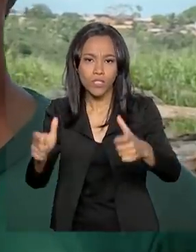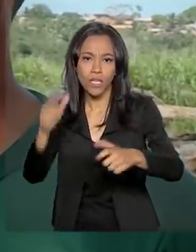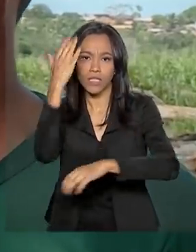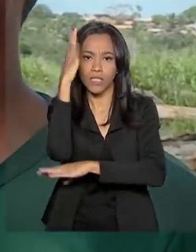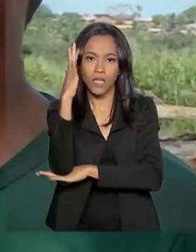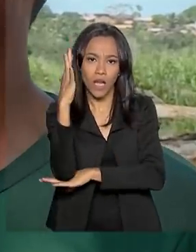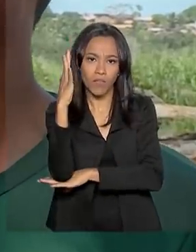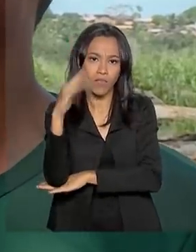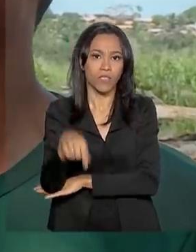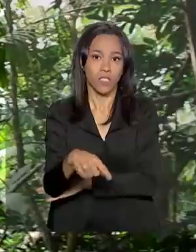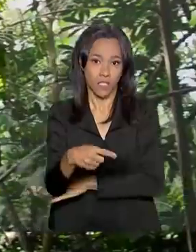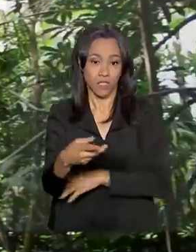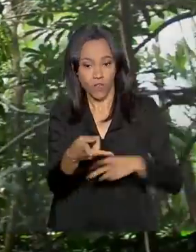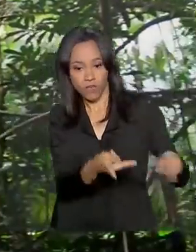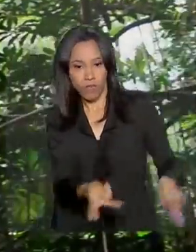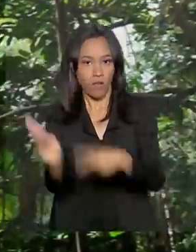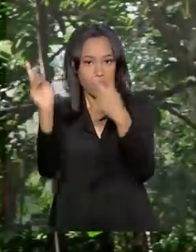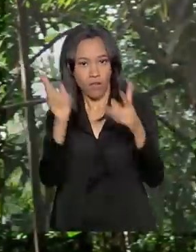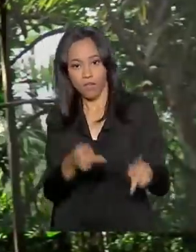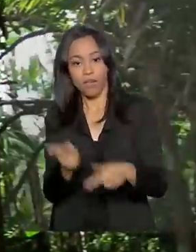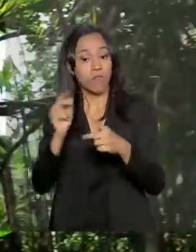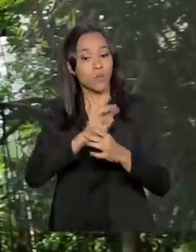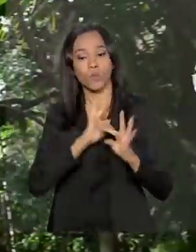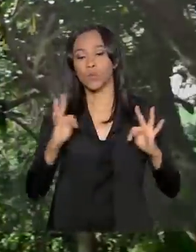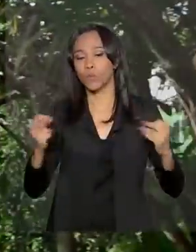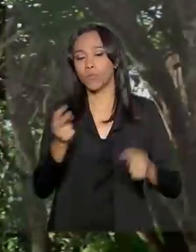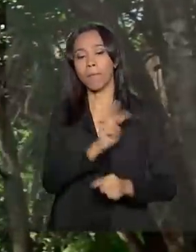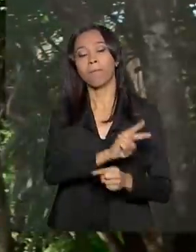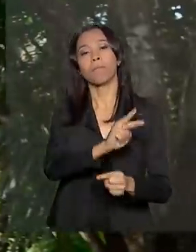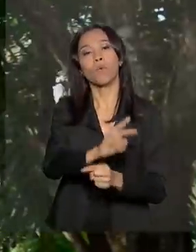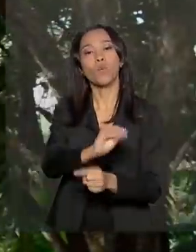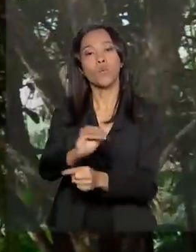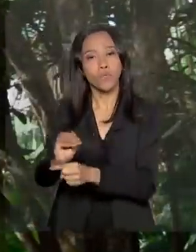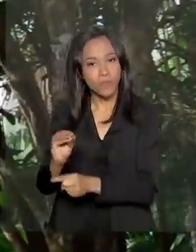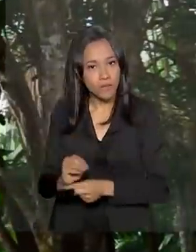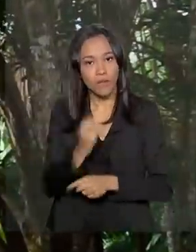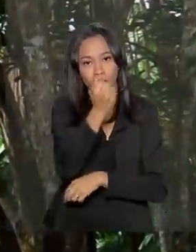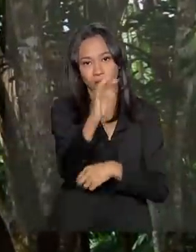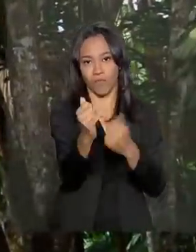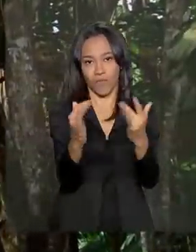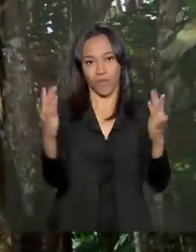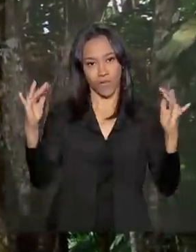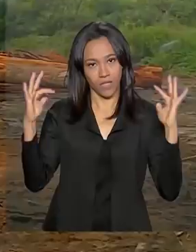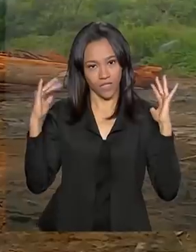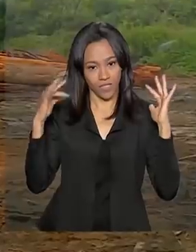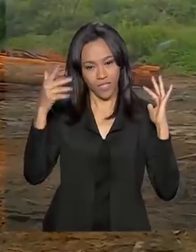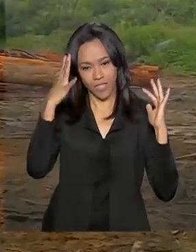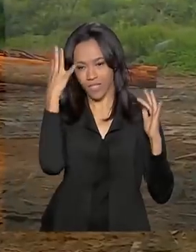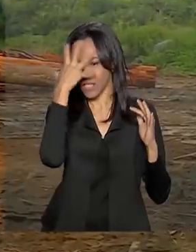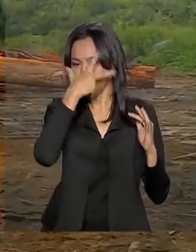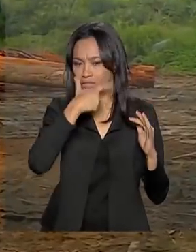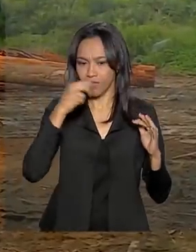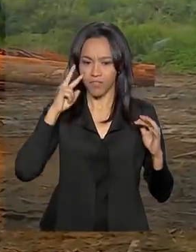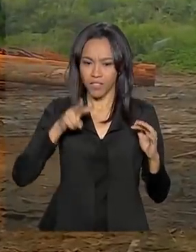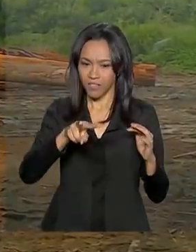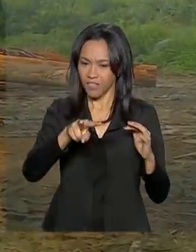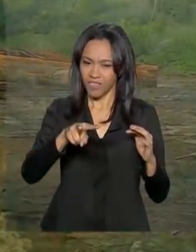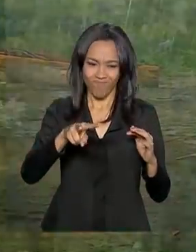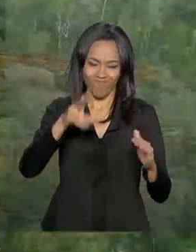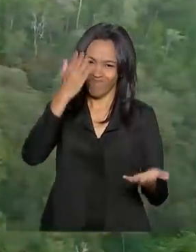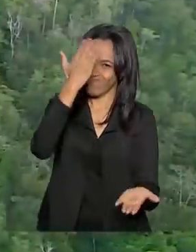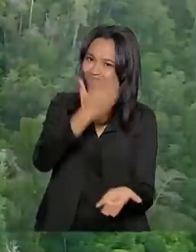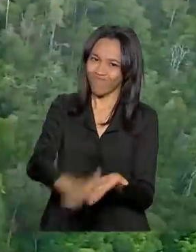se tornam madeiras sairiam. Tudo para ajudar a manter em pé a floresta e garantir que imagens como essa deem